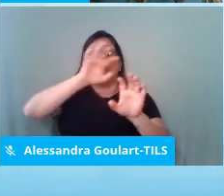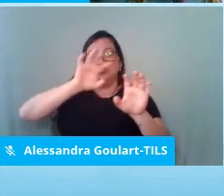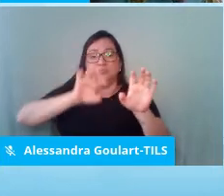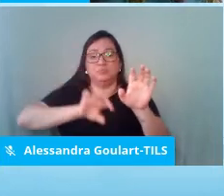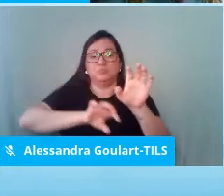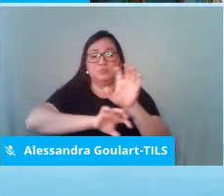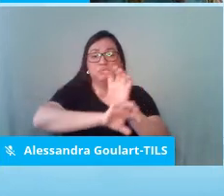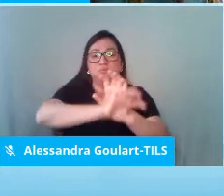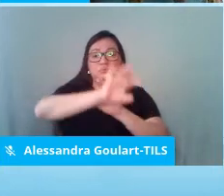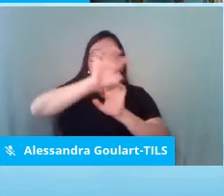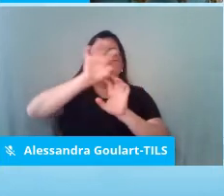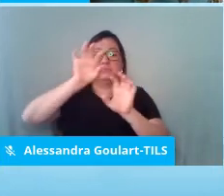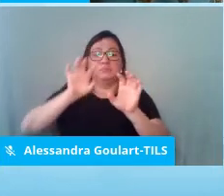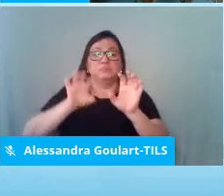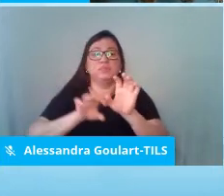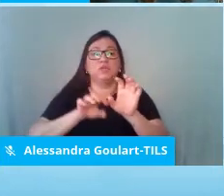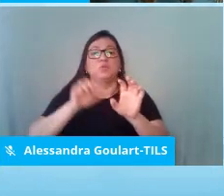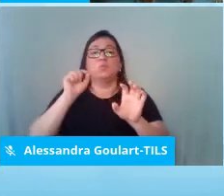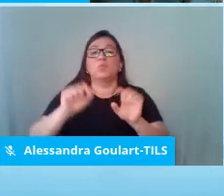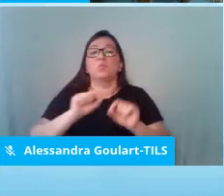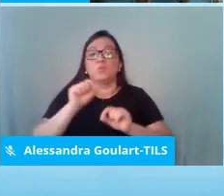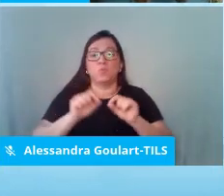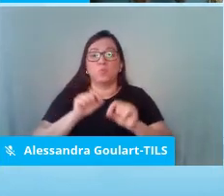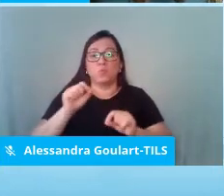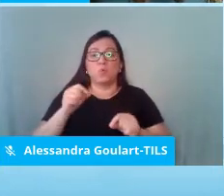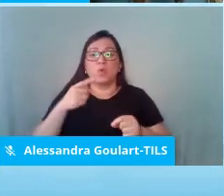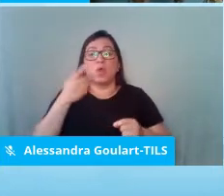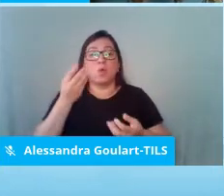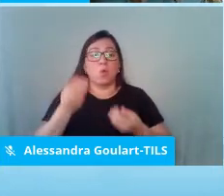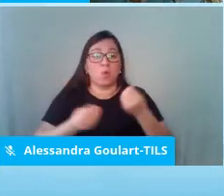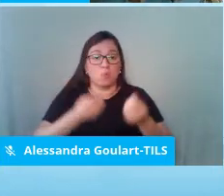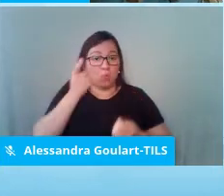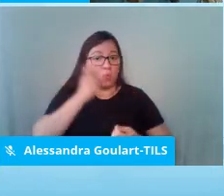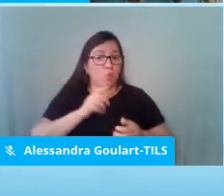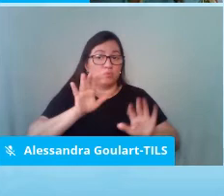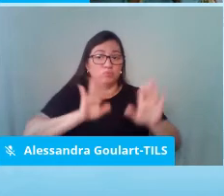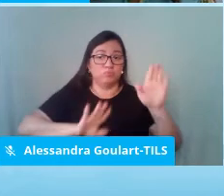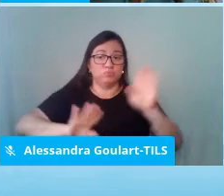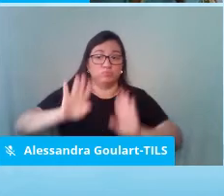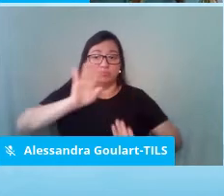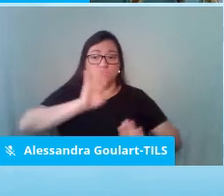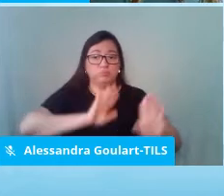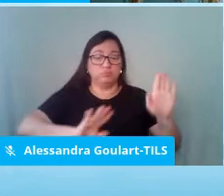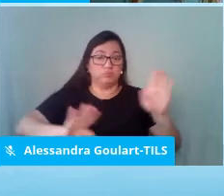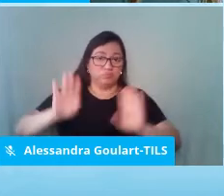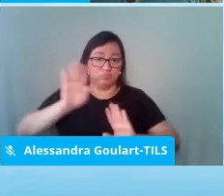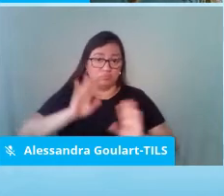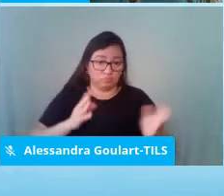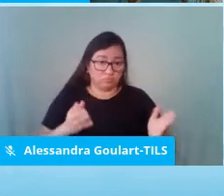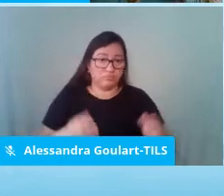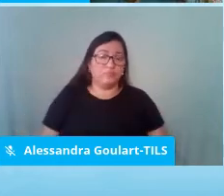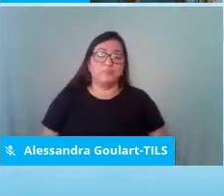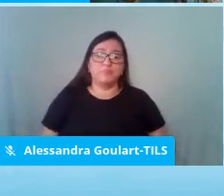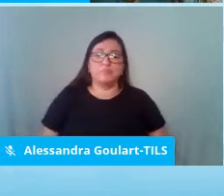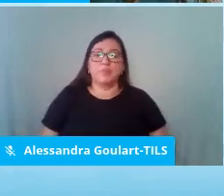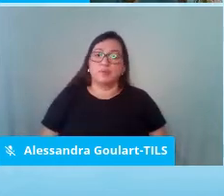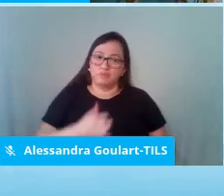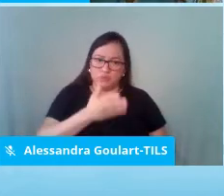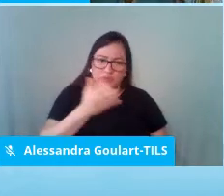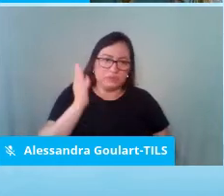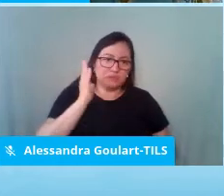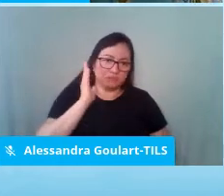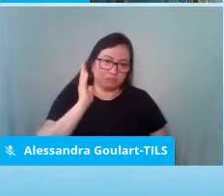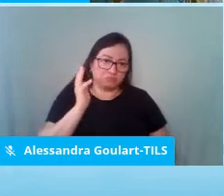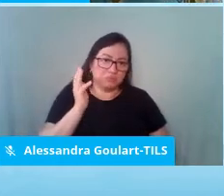prevenção combinada. Por que a gente trouxe ela, né? Quando a gente fala de HIV, o HIV é um vírus, né,